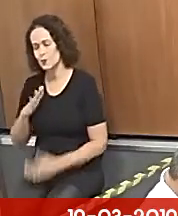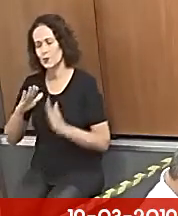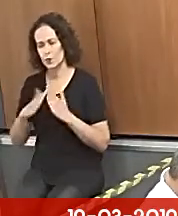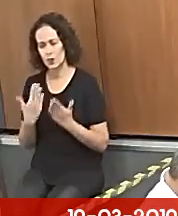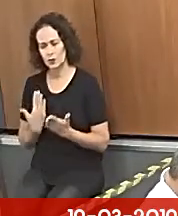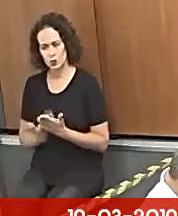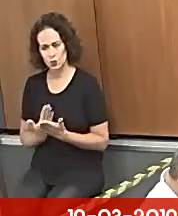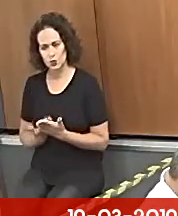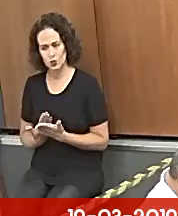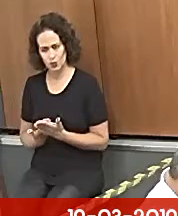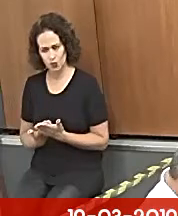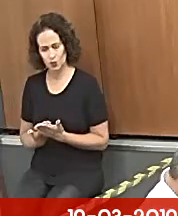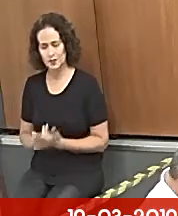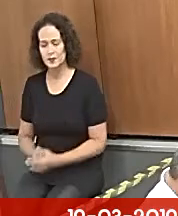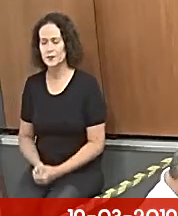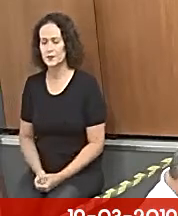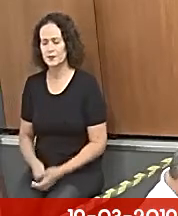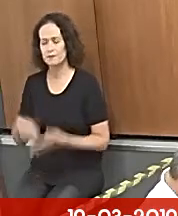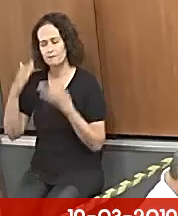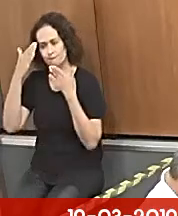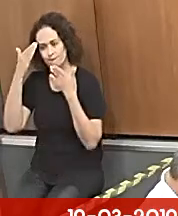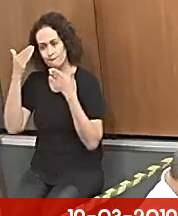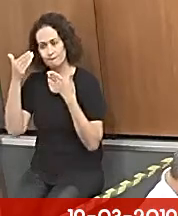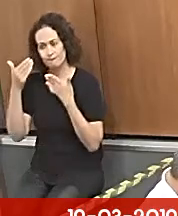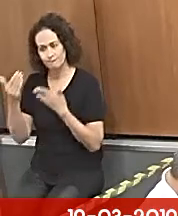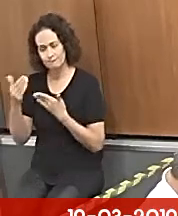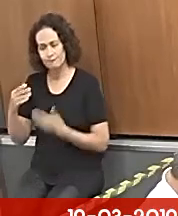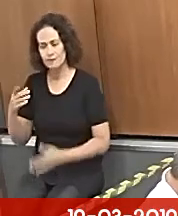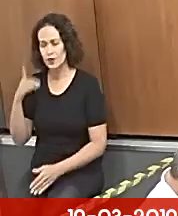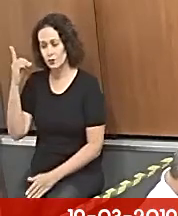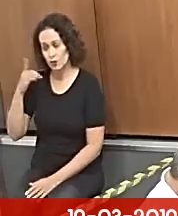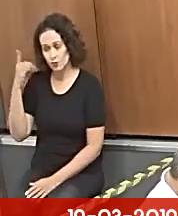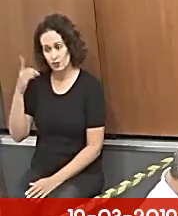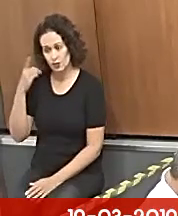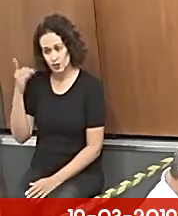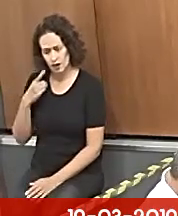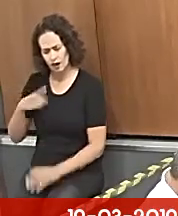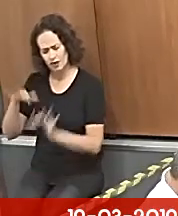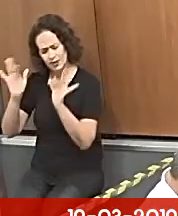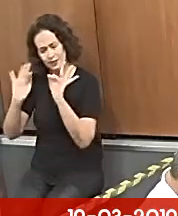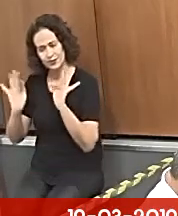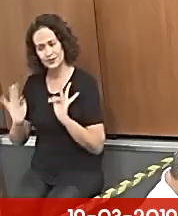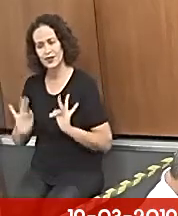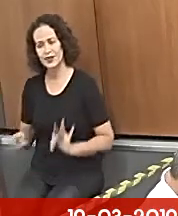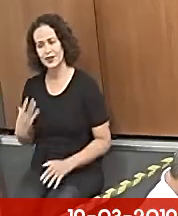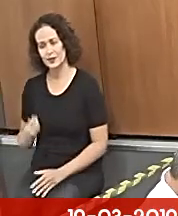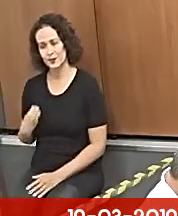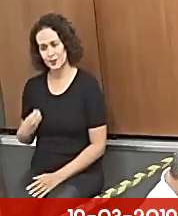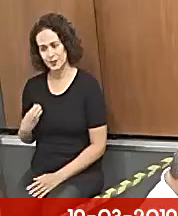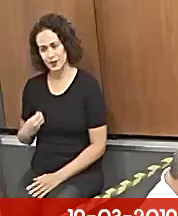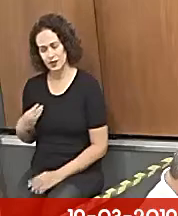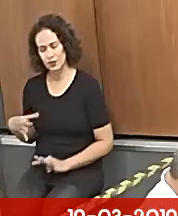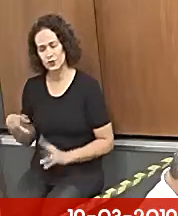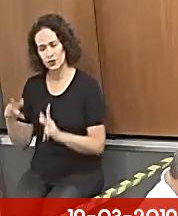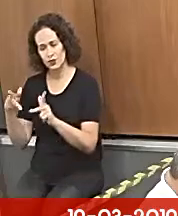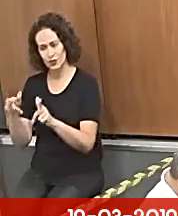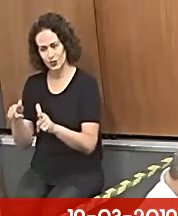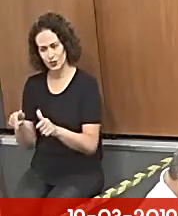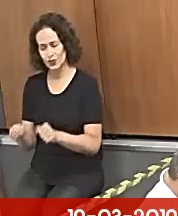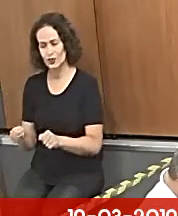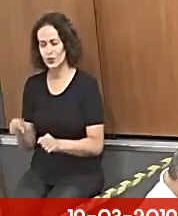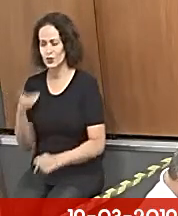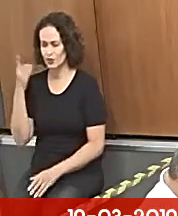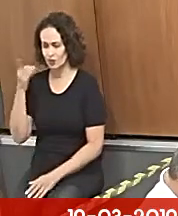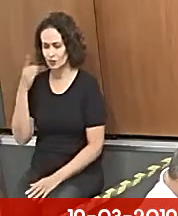sendo muito bom eu agradeci muito ao deputado e fiquei muito feliz com a participação de todos os outros deputados